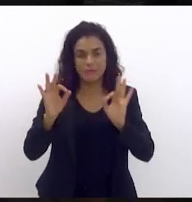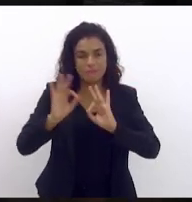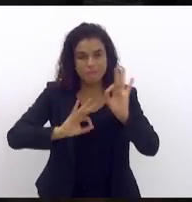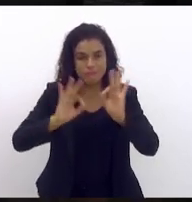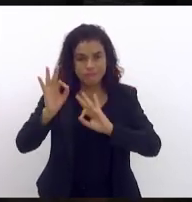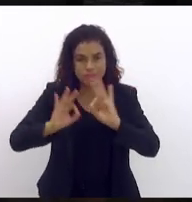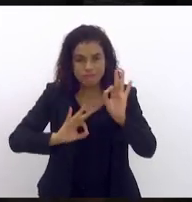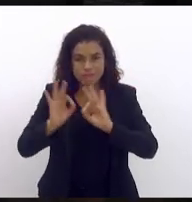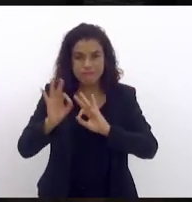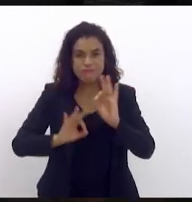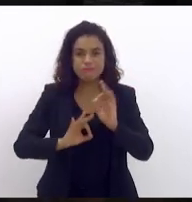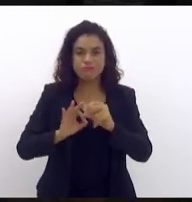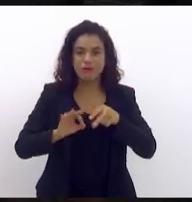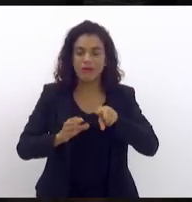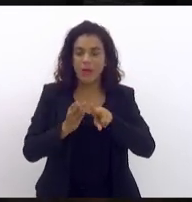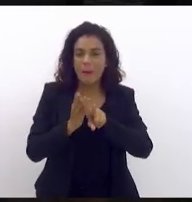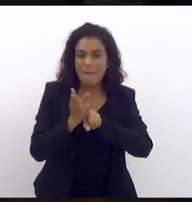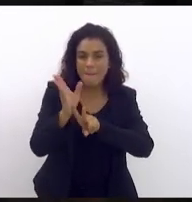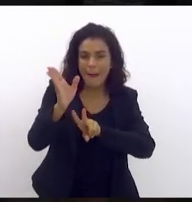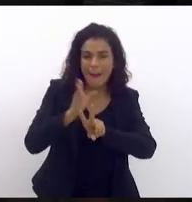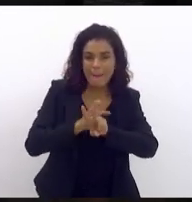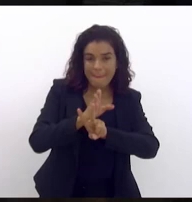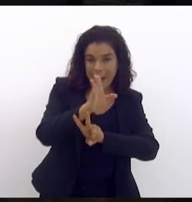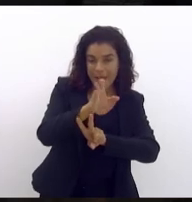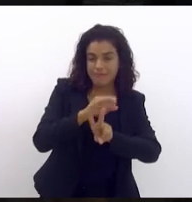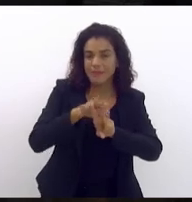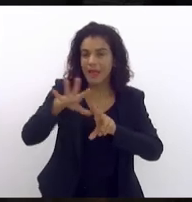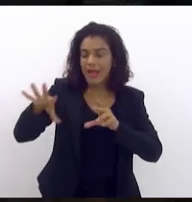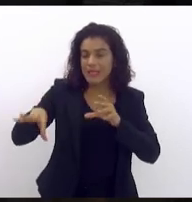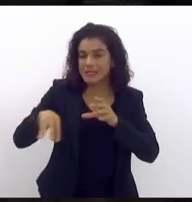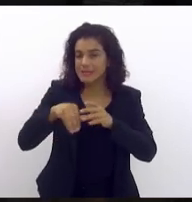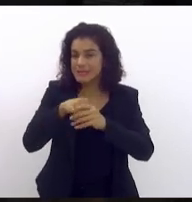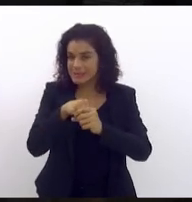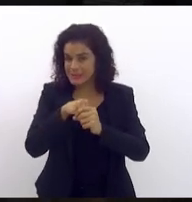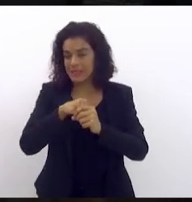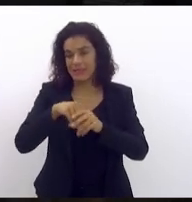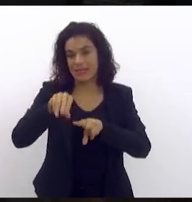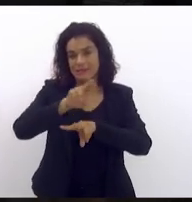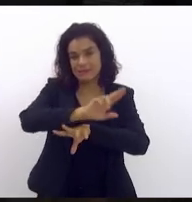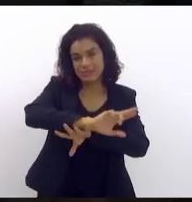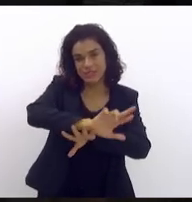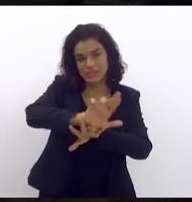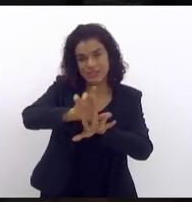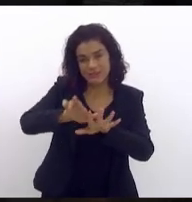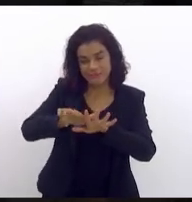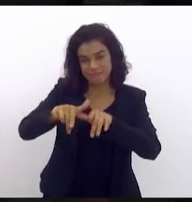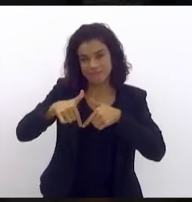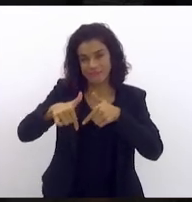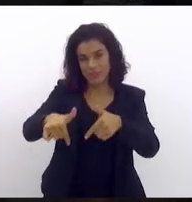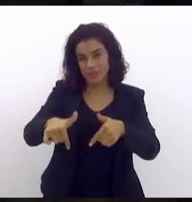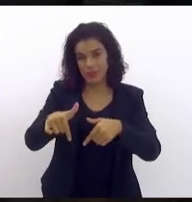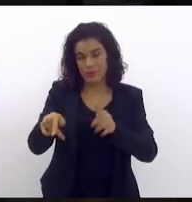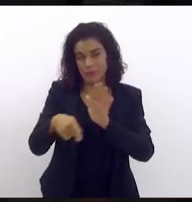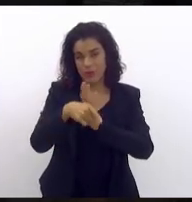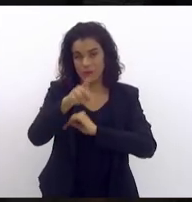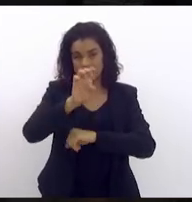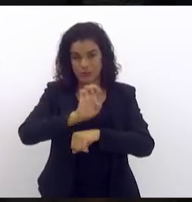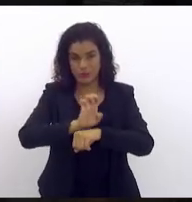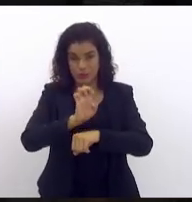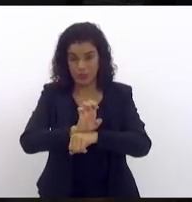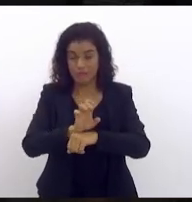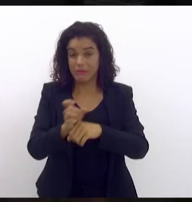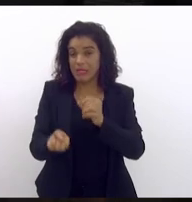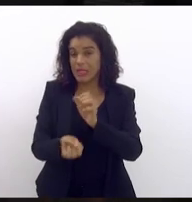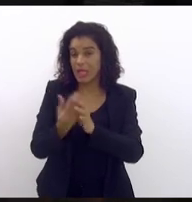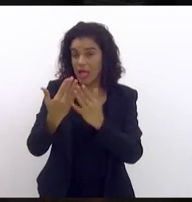para a juventude de forma a integrá-las as diversas atuações do Estado pretendo realizar audiências